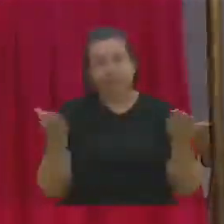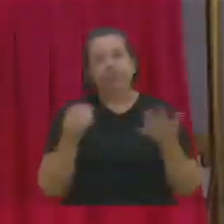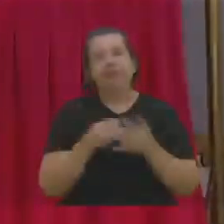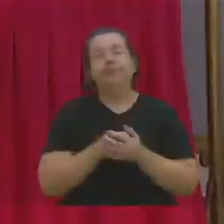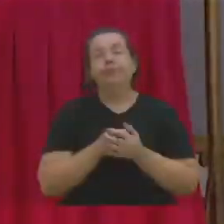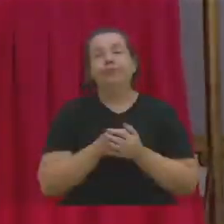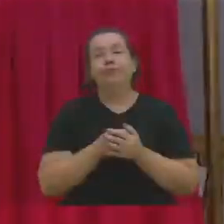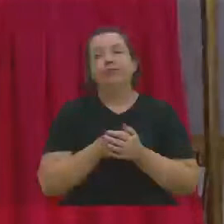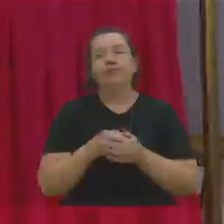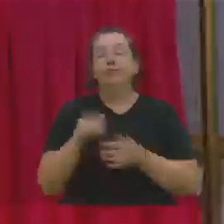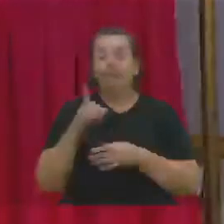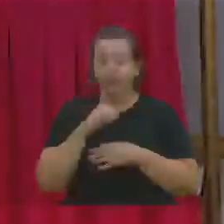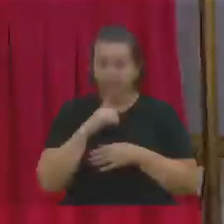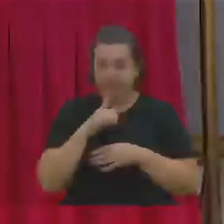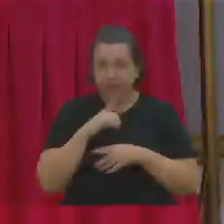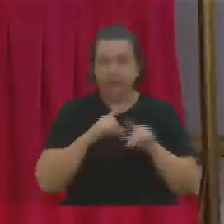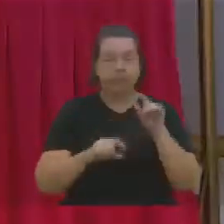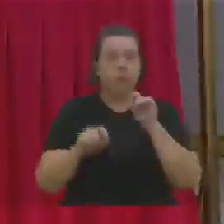havia uma certa